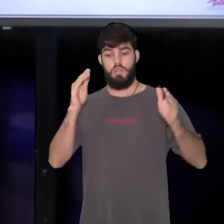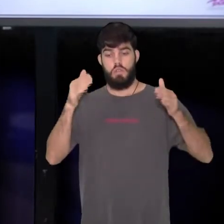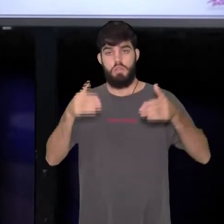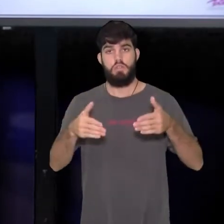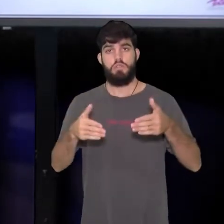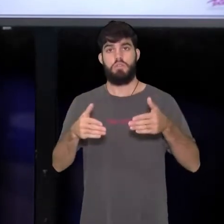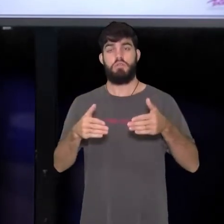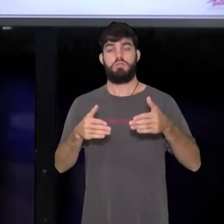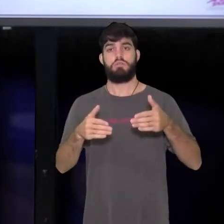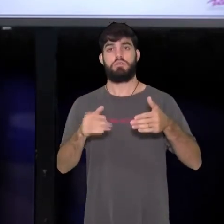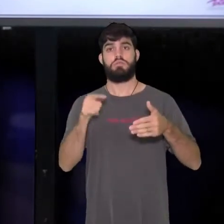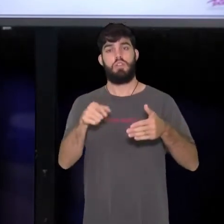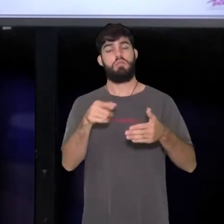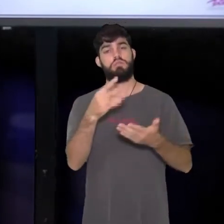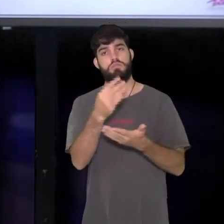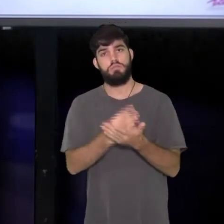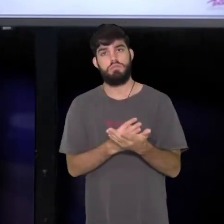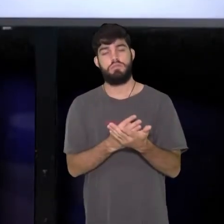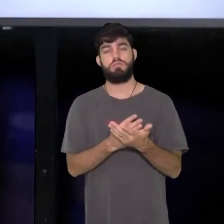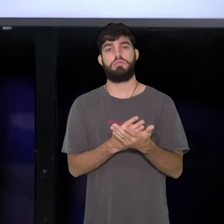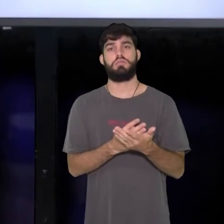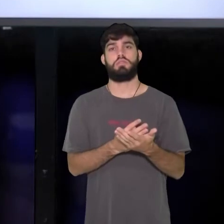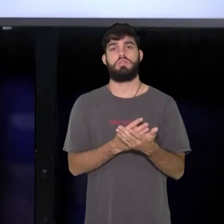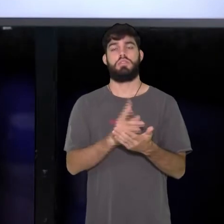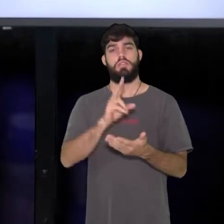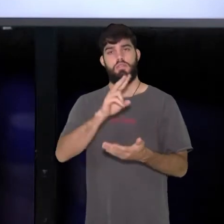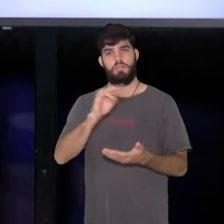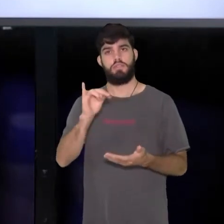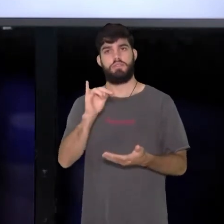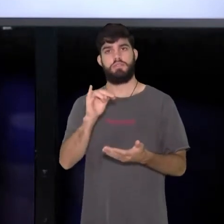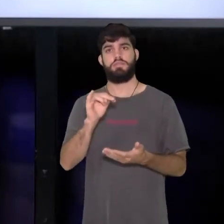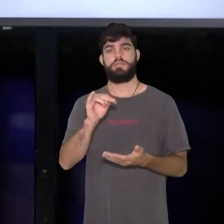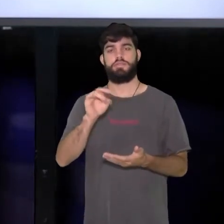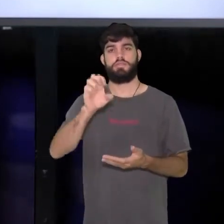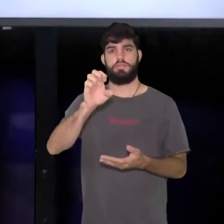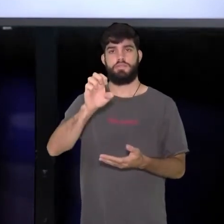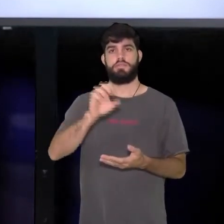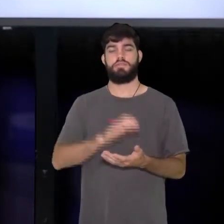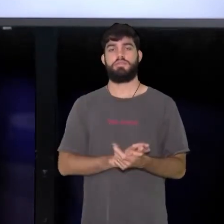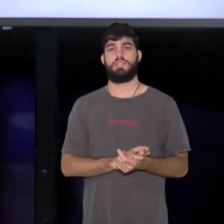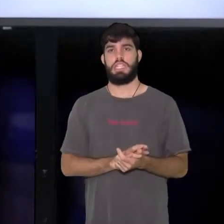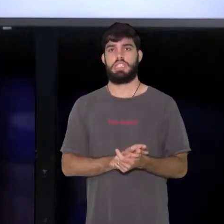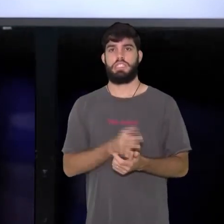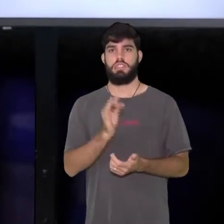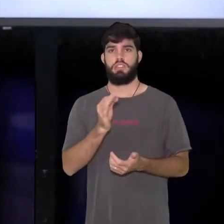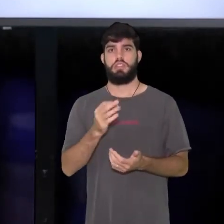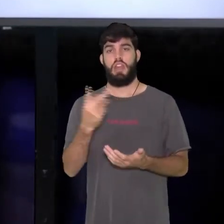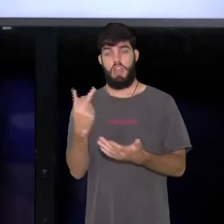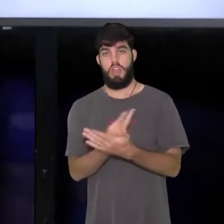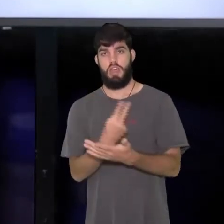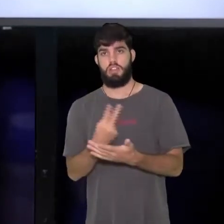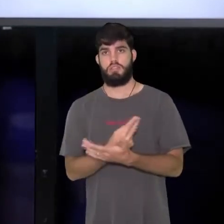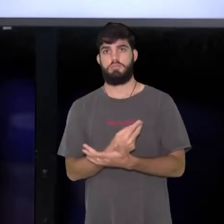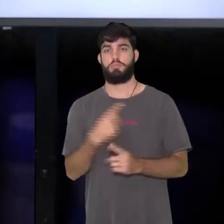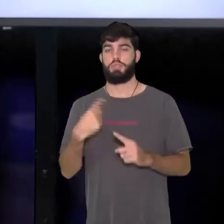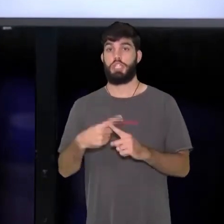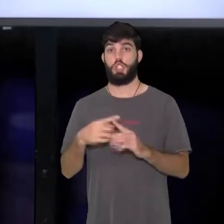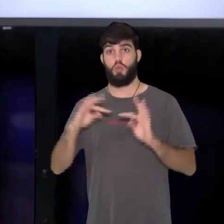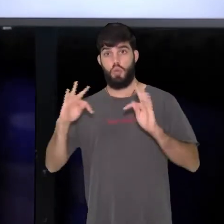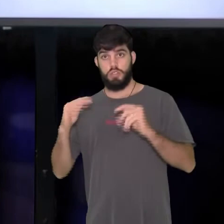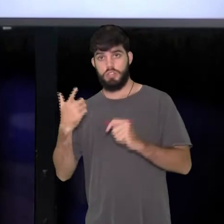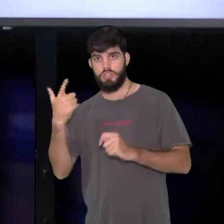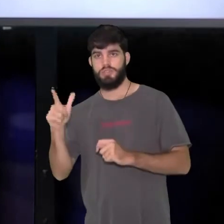alguma ao texto. Então, vai ser a alternativa incorreta, já que todas as